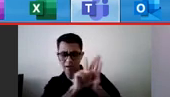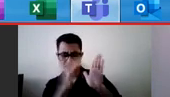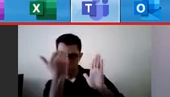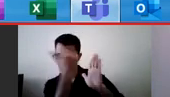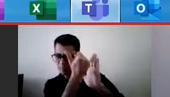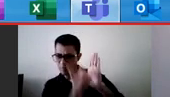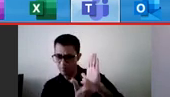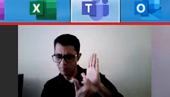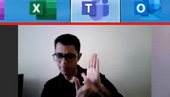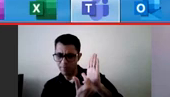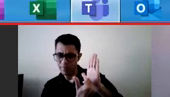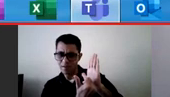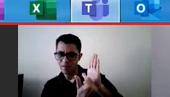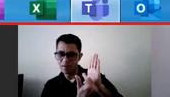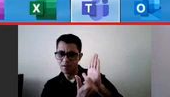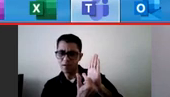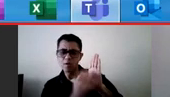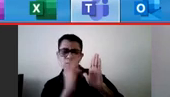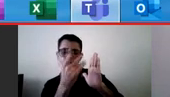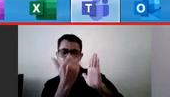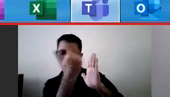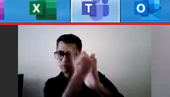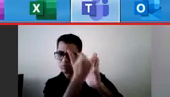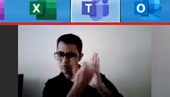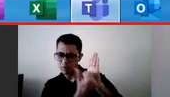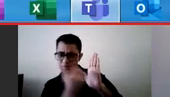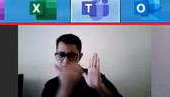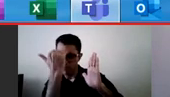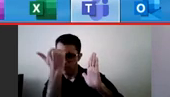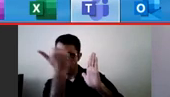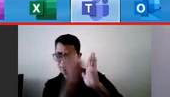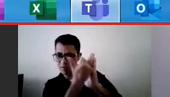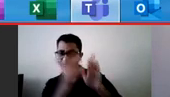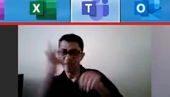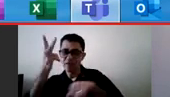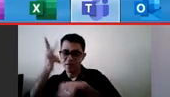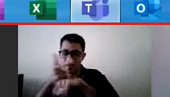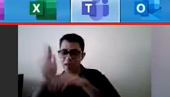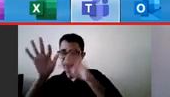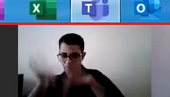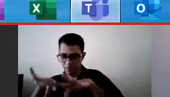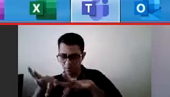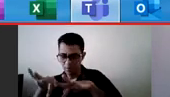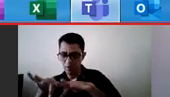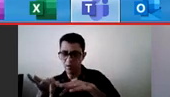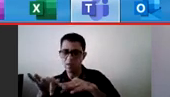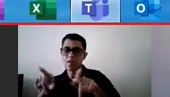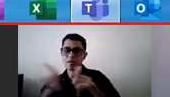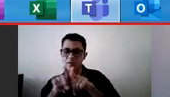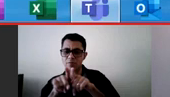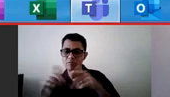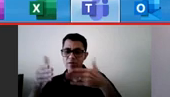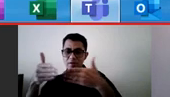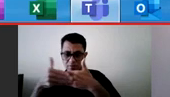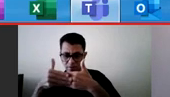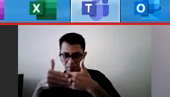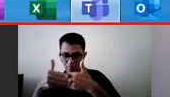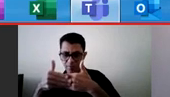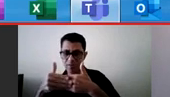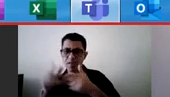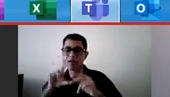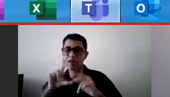ele segue todo um protocolo, então eu vou encerrar a gravação, vou fechar esse ATPC, e